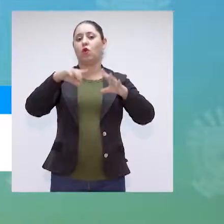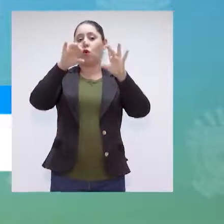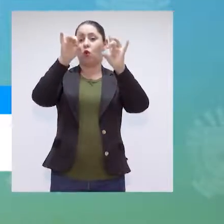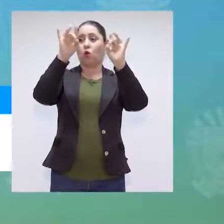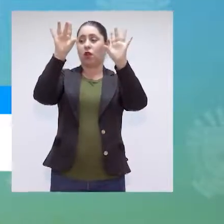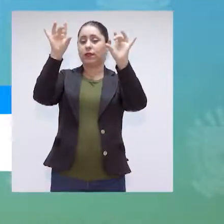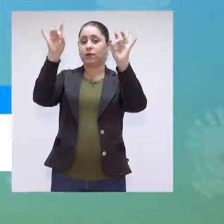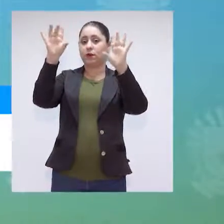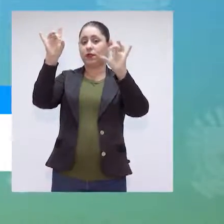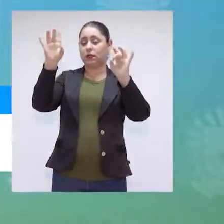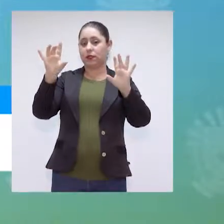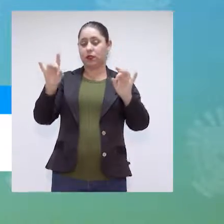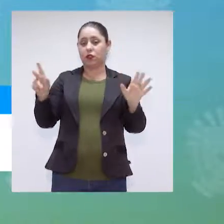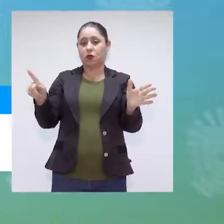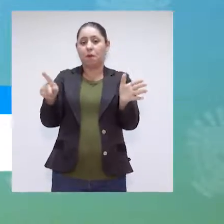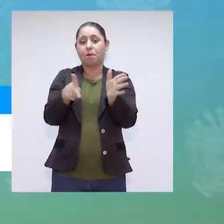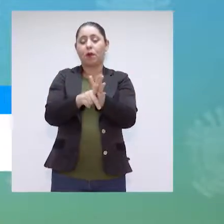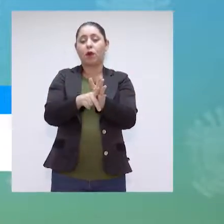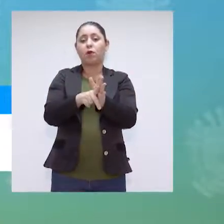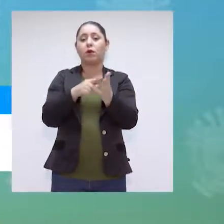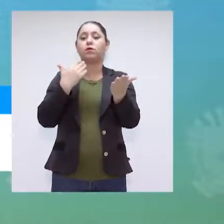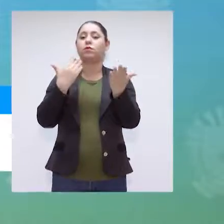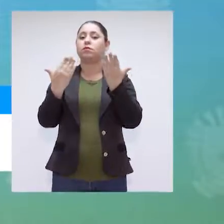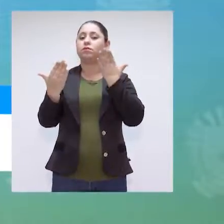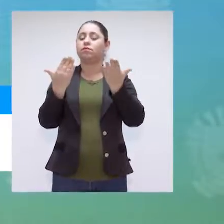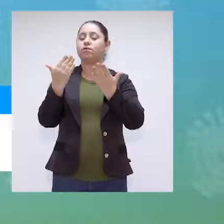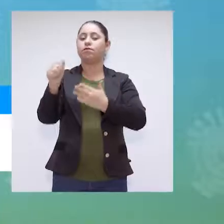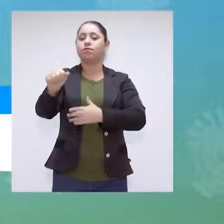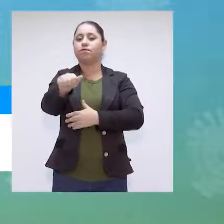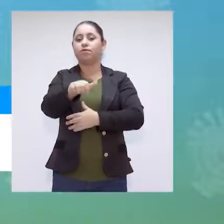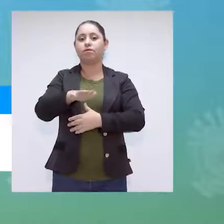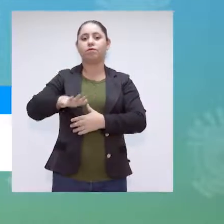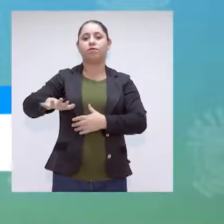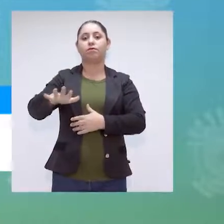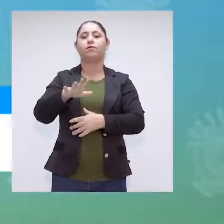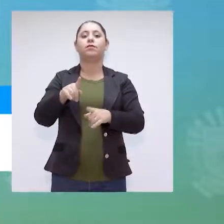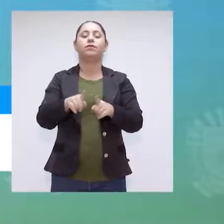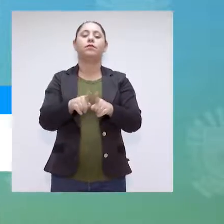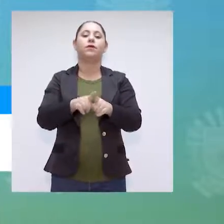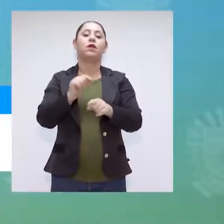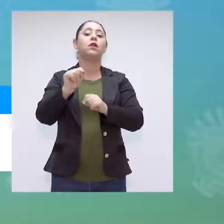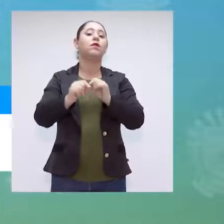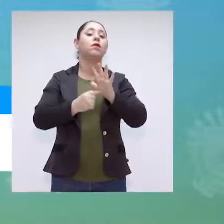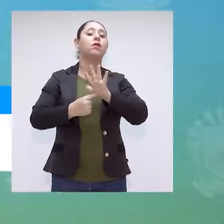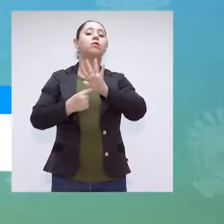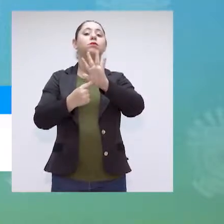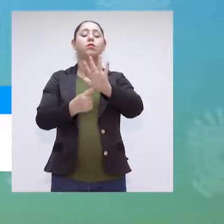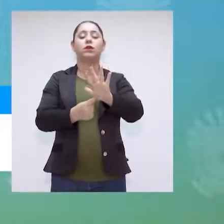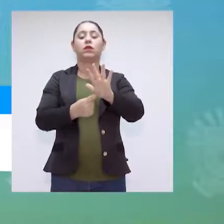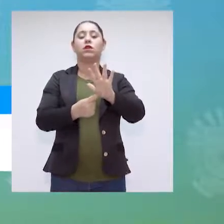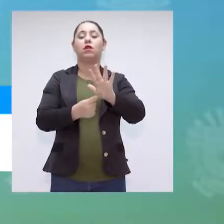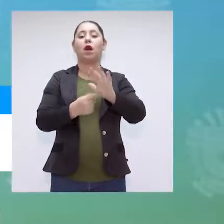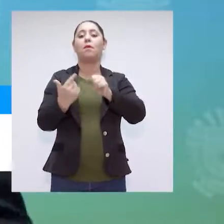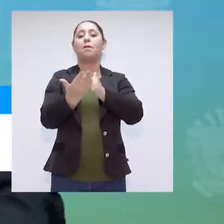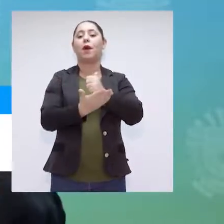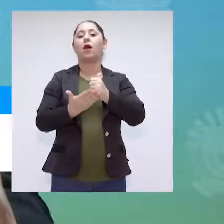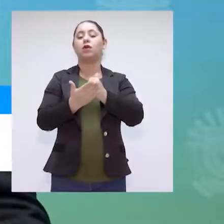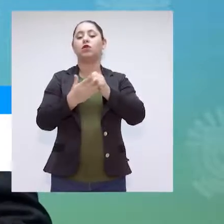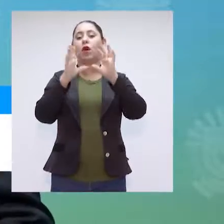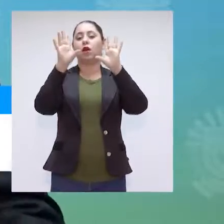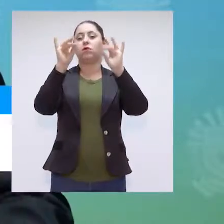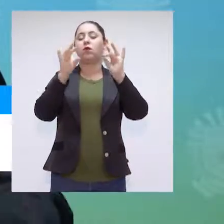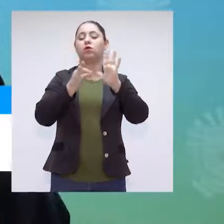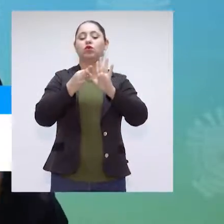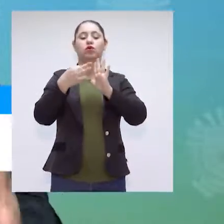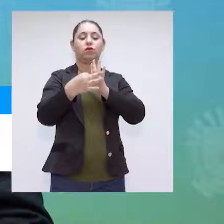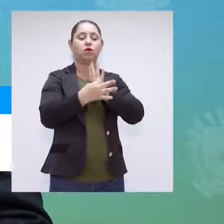discutir com especialistas da área de psicologia, da área do serviço social, que vão nos apresentar os